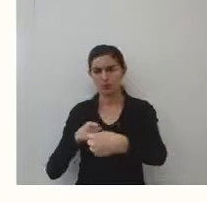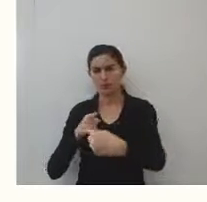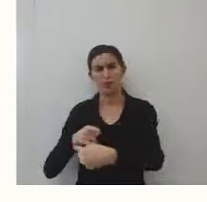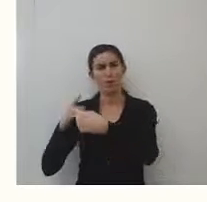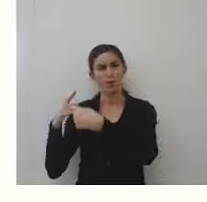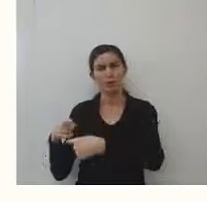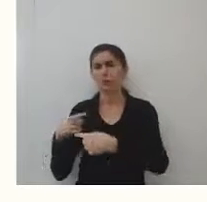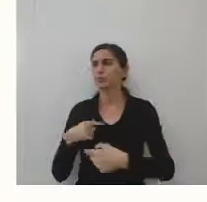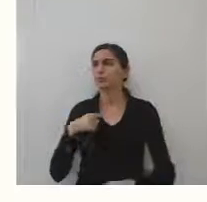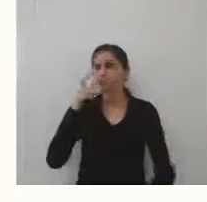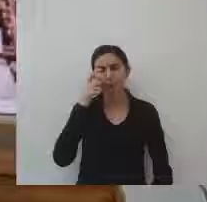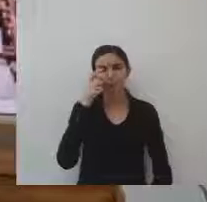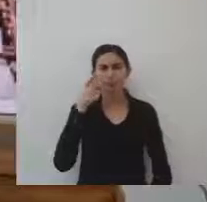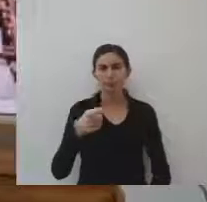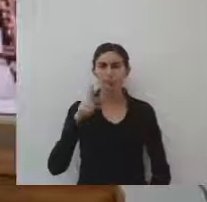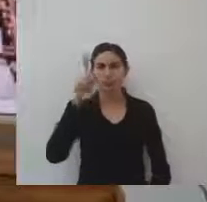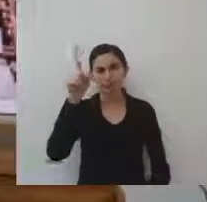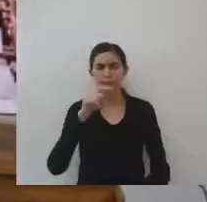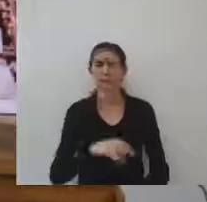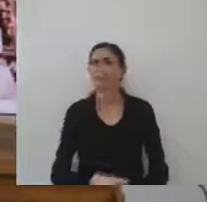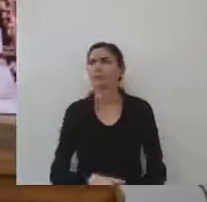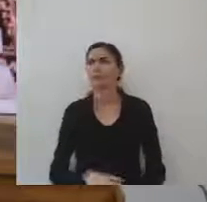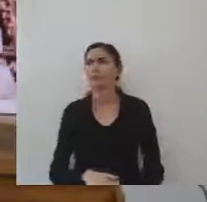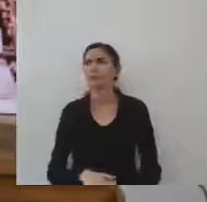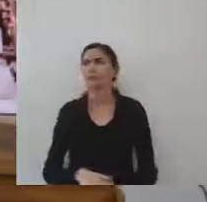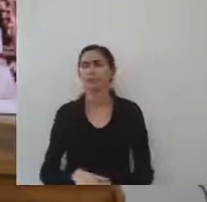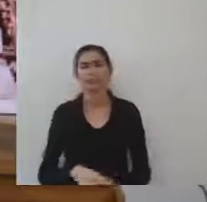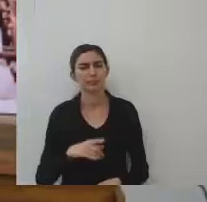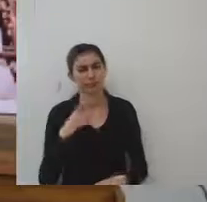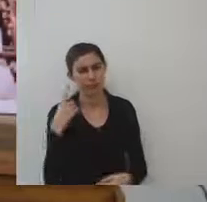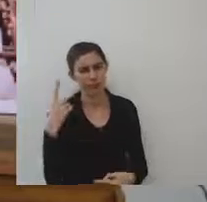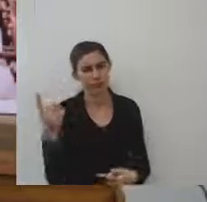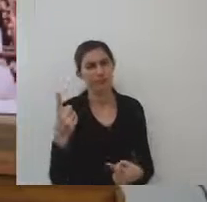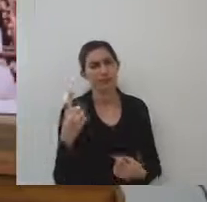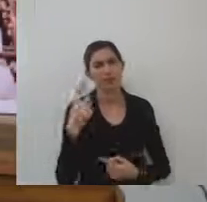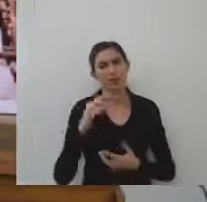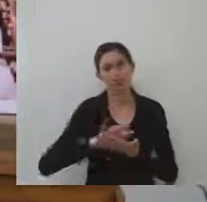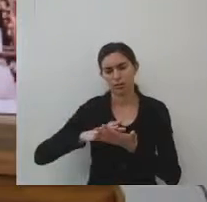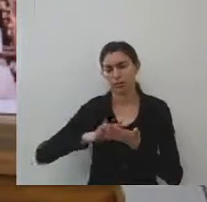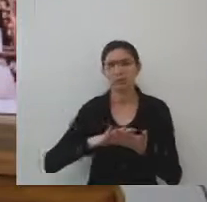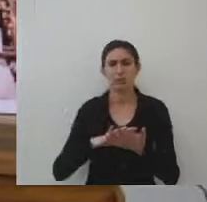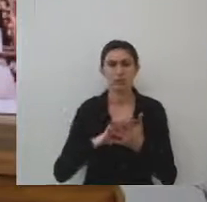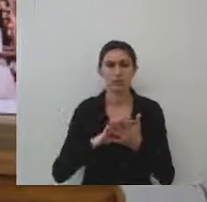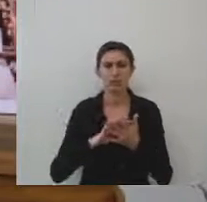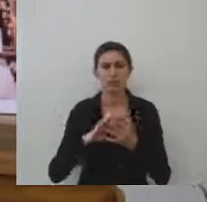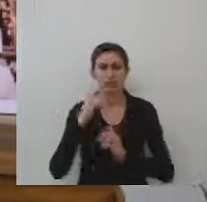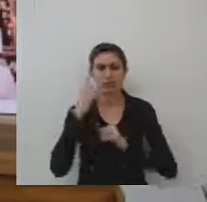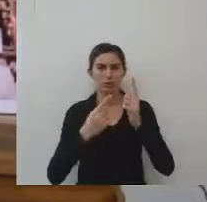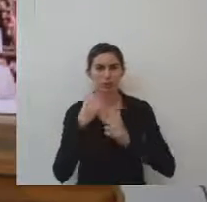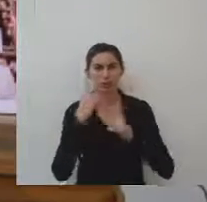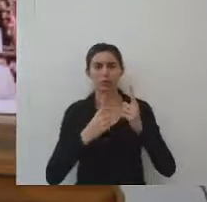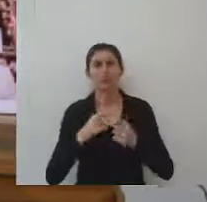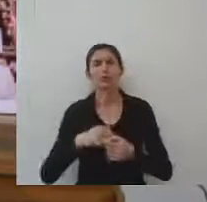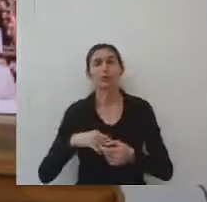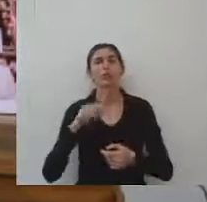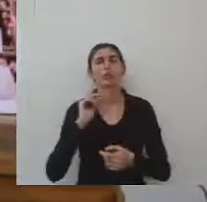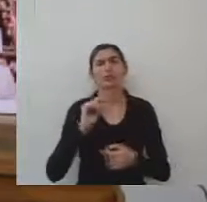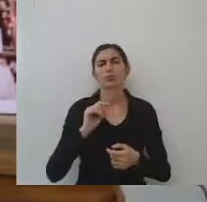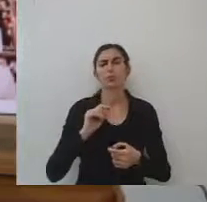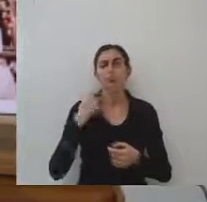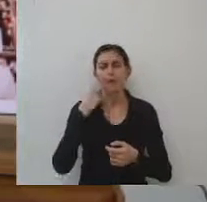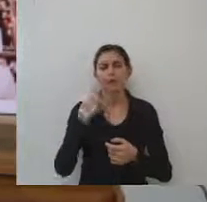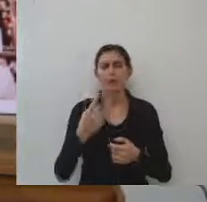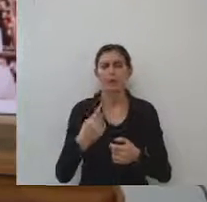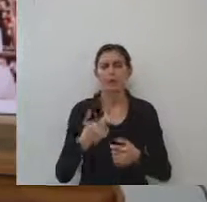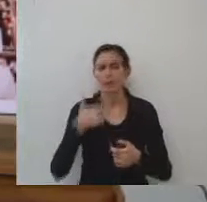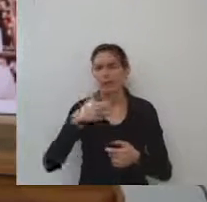é bem interessante, vamos lá para o escola de samba. Na escola de samba, gente, ele vai